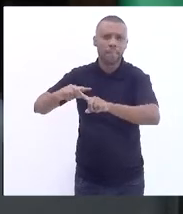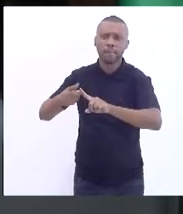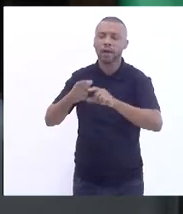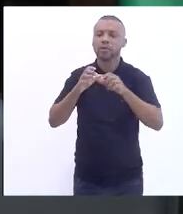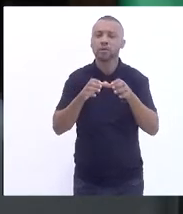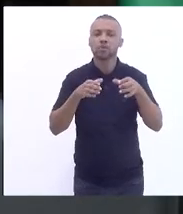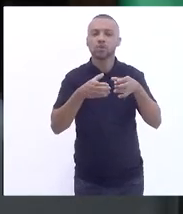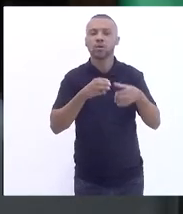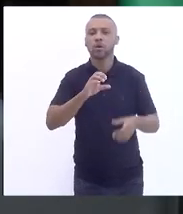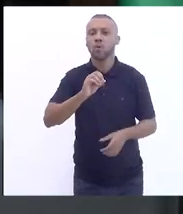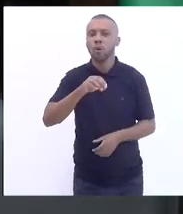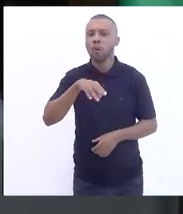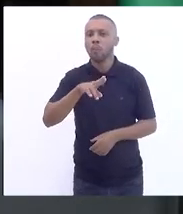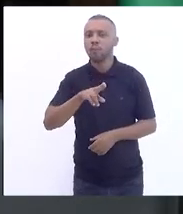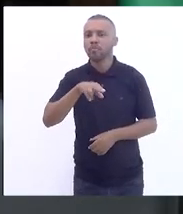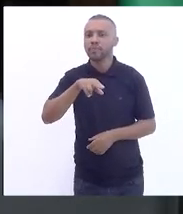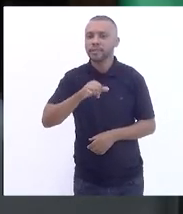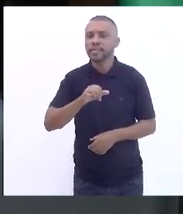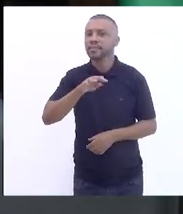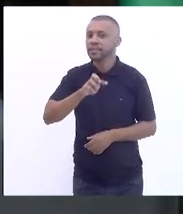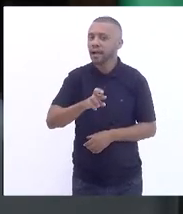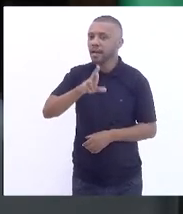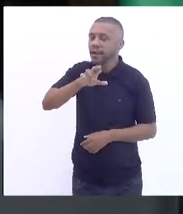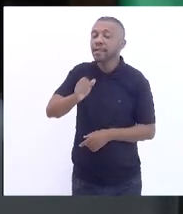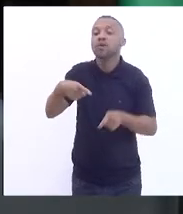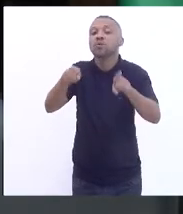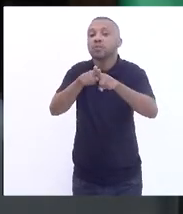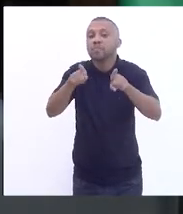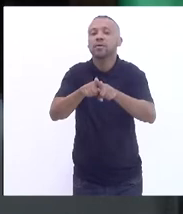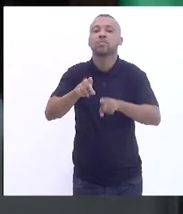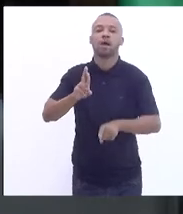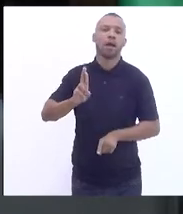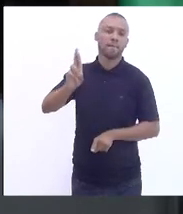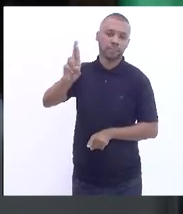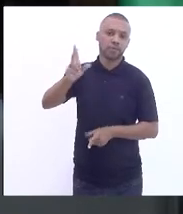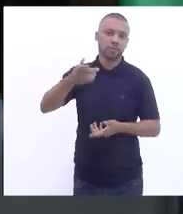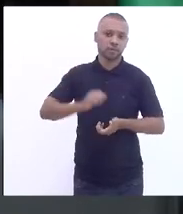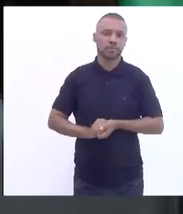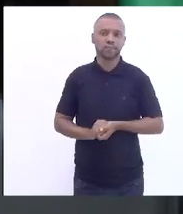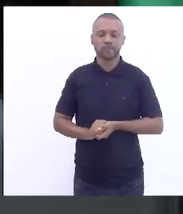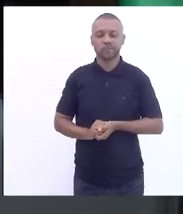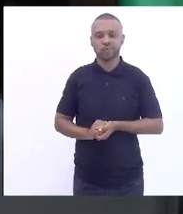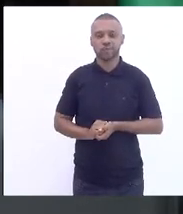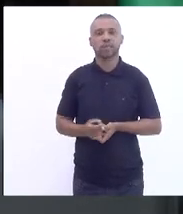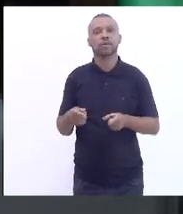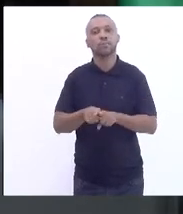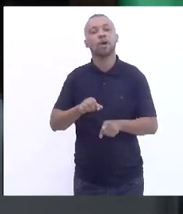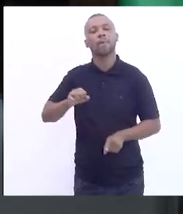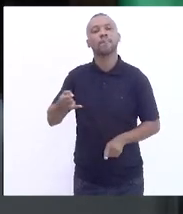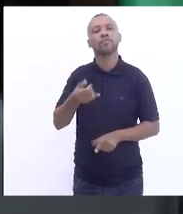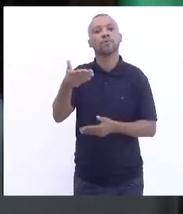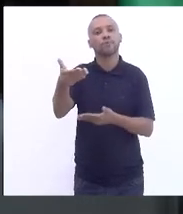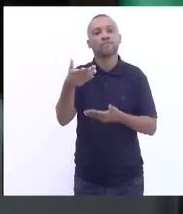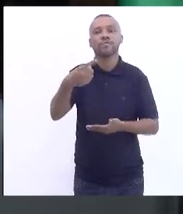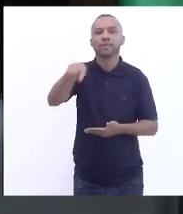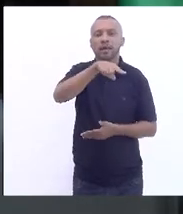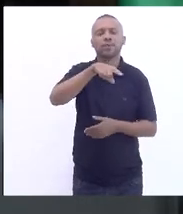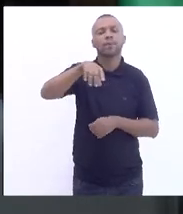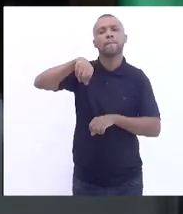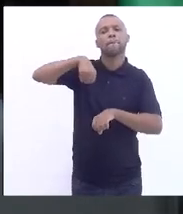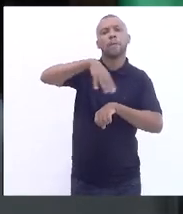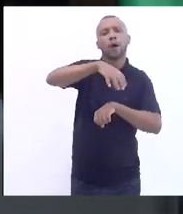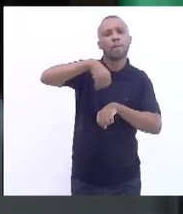da qual eu estou também representando e já faço o convite a todos os comunicadores